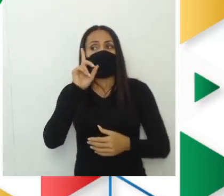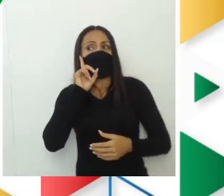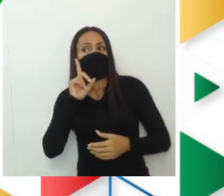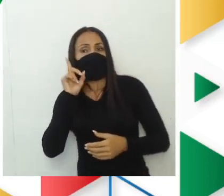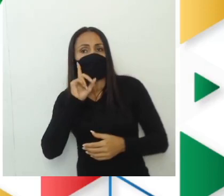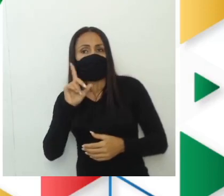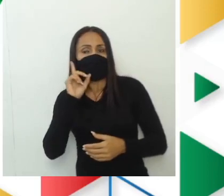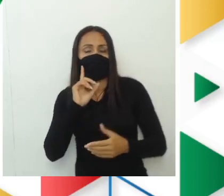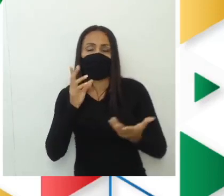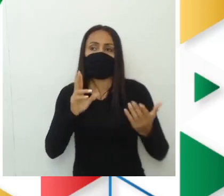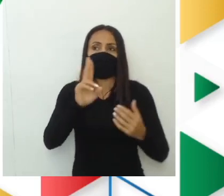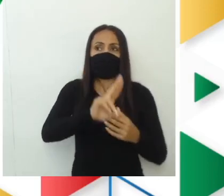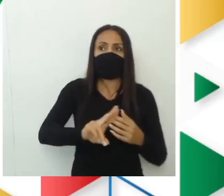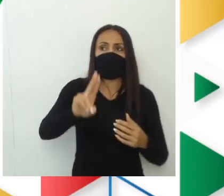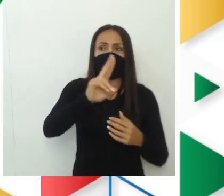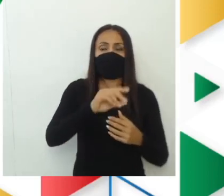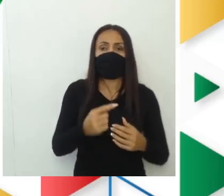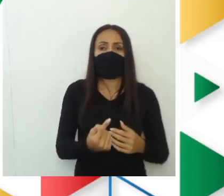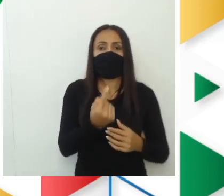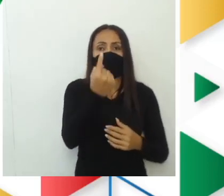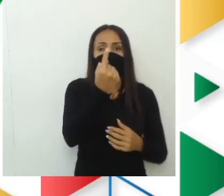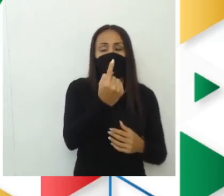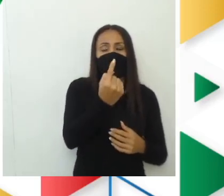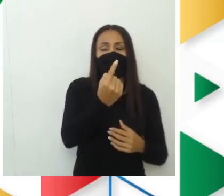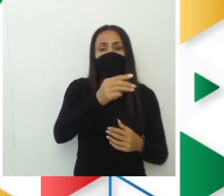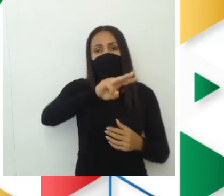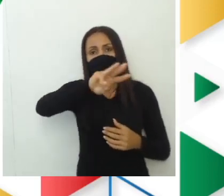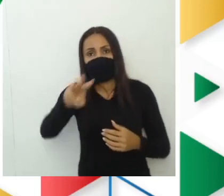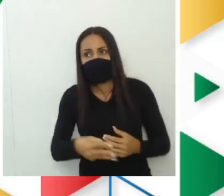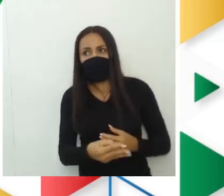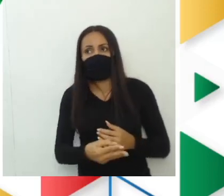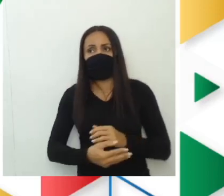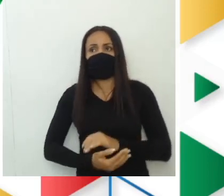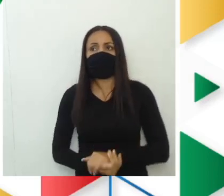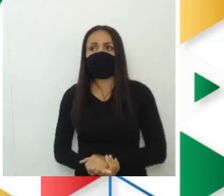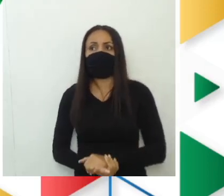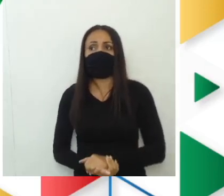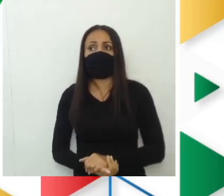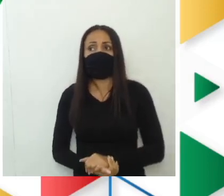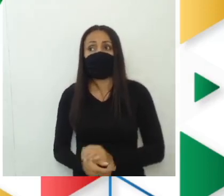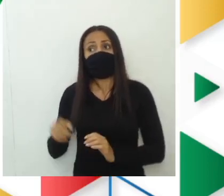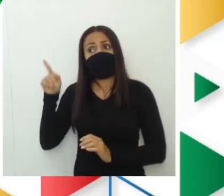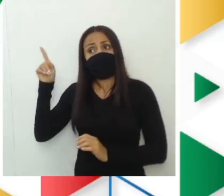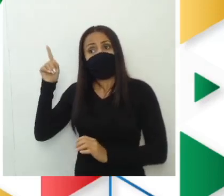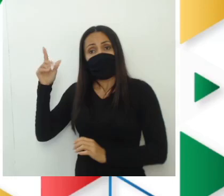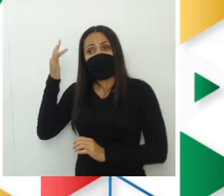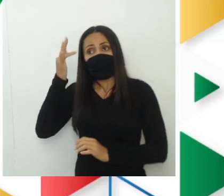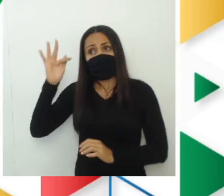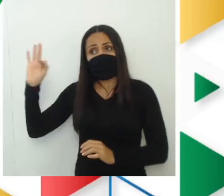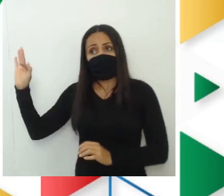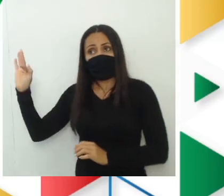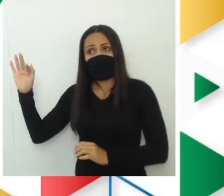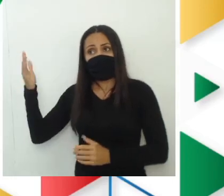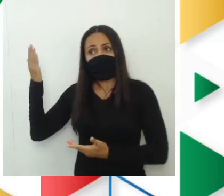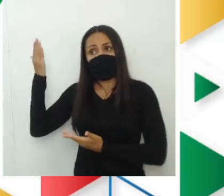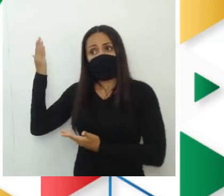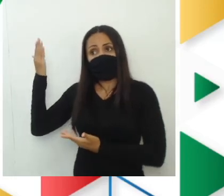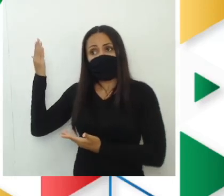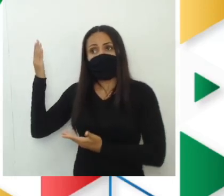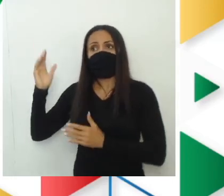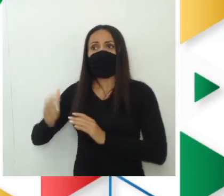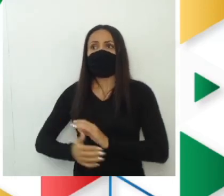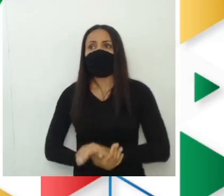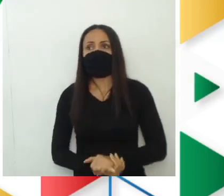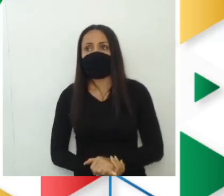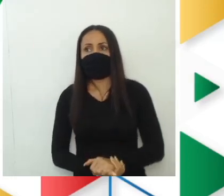1 bilhão como 1.000 milhões, tá? E lá na França usa milhões de milhões para a mesma representação. Então